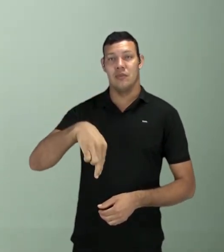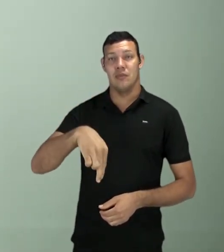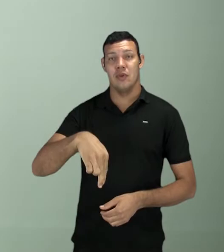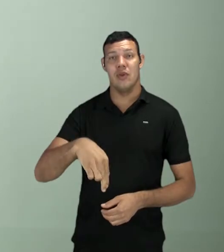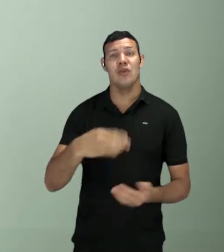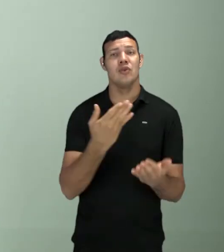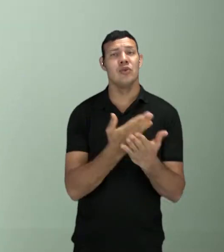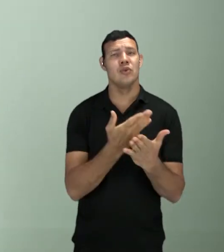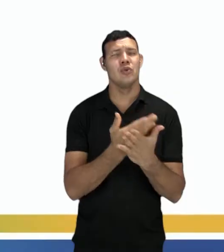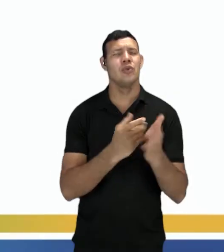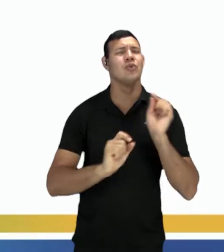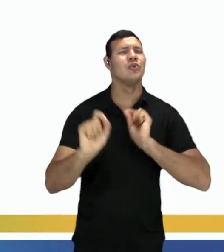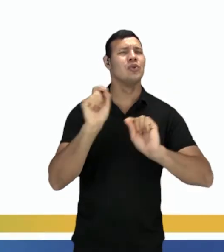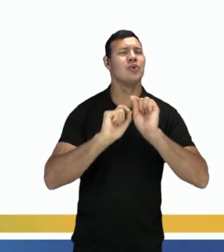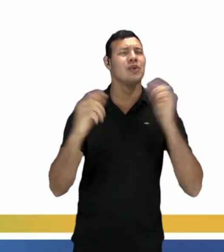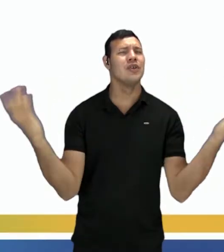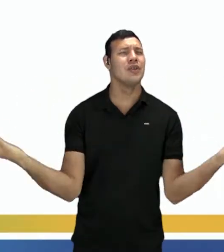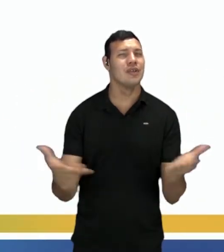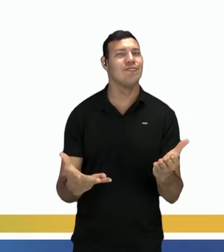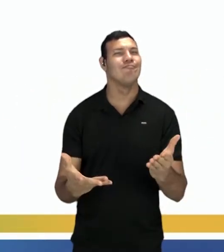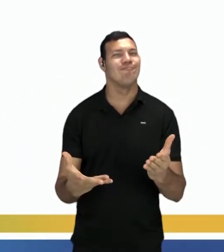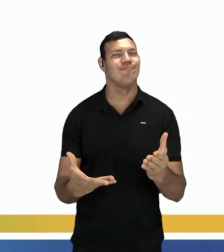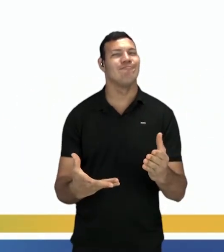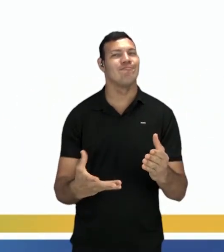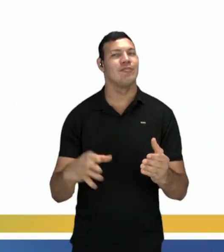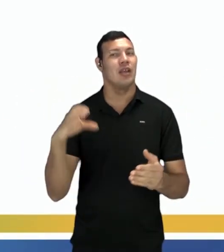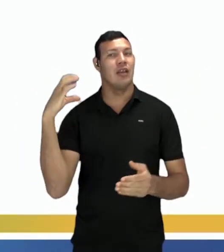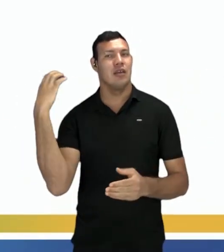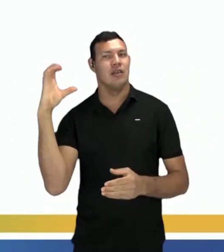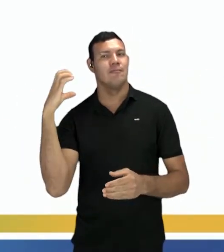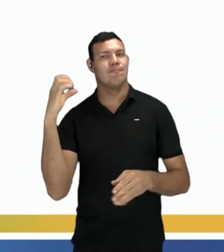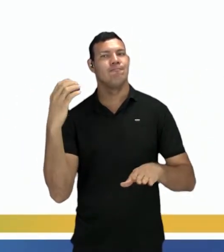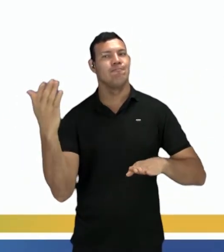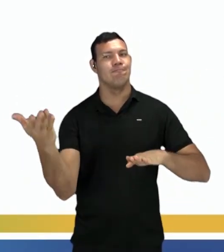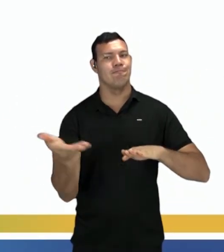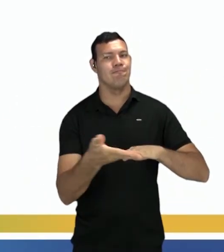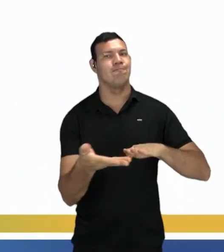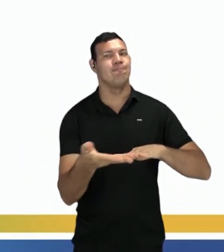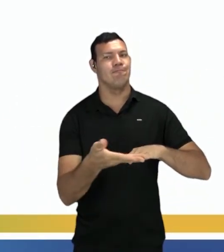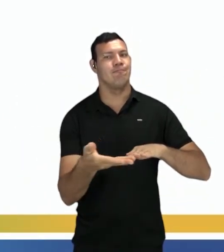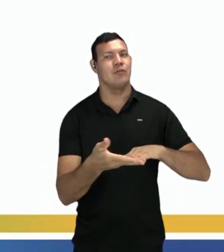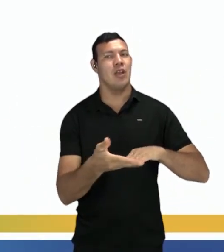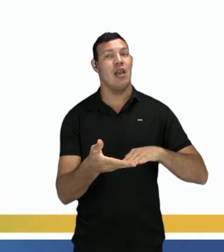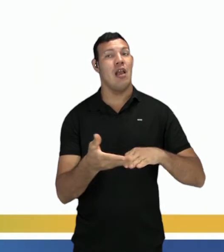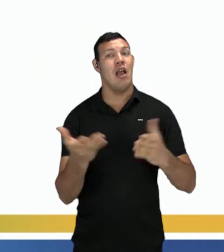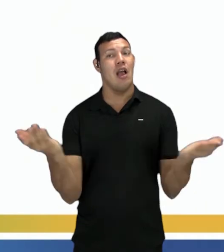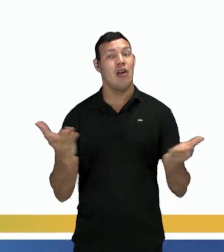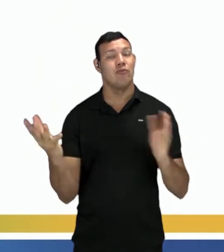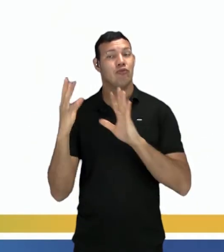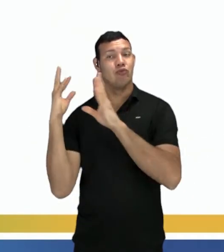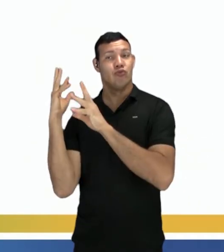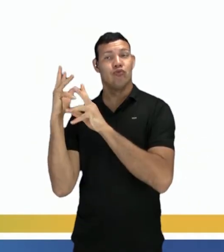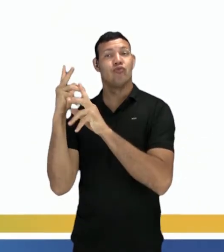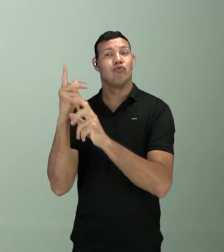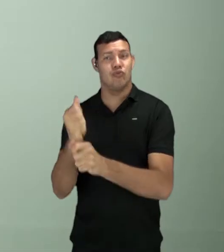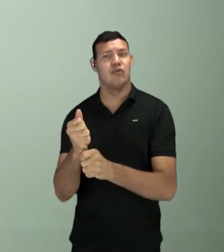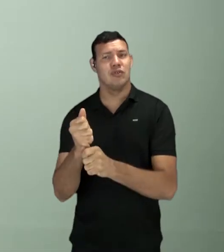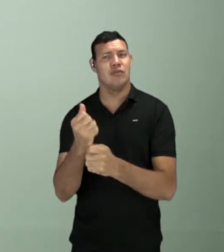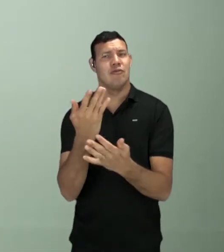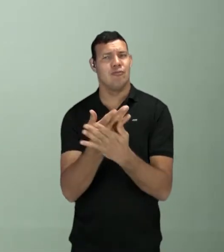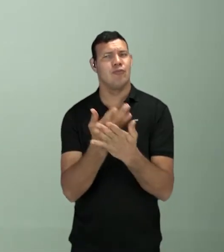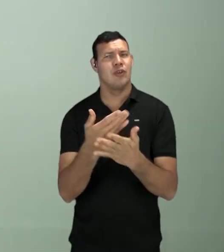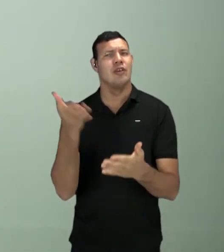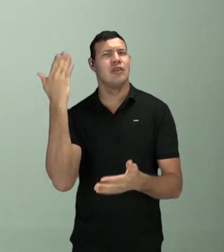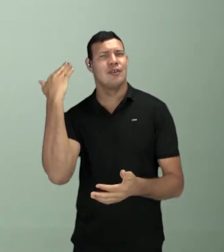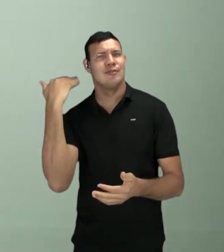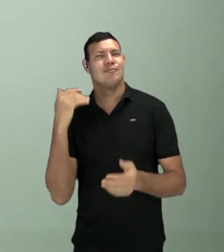para os contemporâneos, tá ok? Antes de tudo, a gente vai dar uma olhadazinha na aula passada. Na aula passada nós vimos a ciência